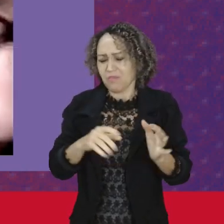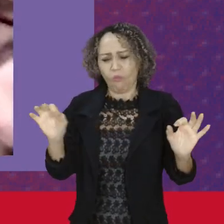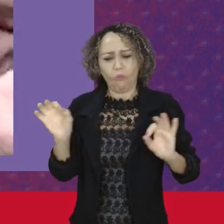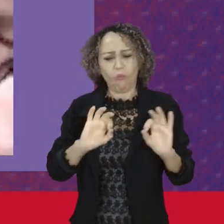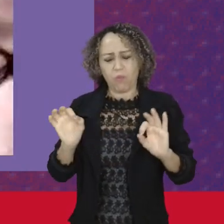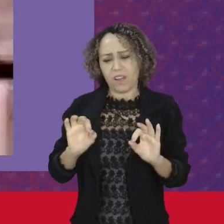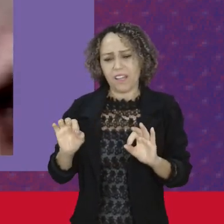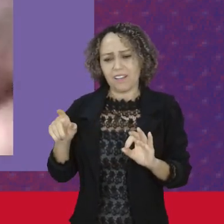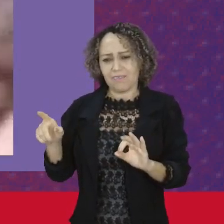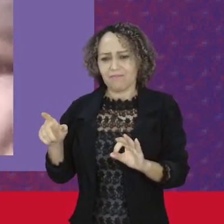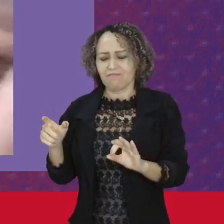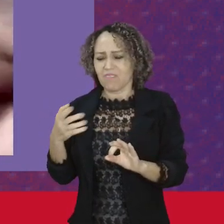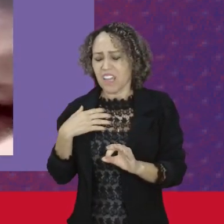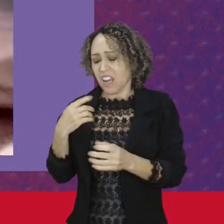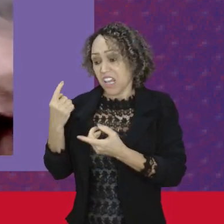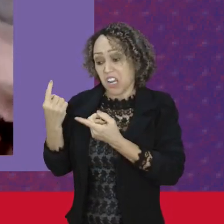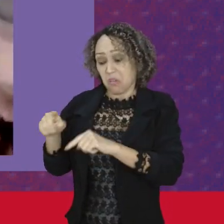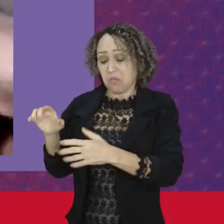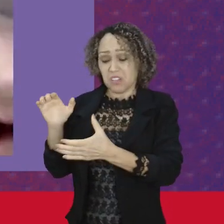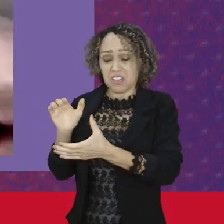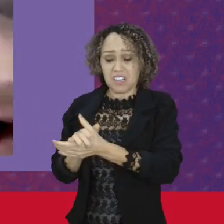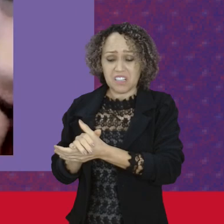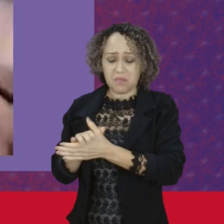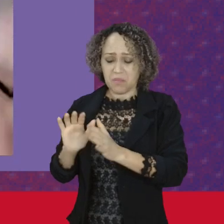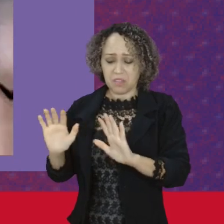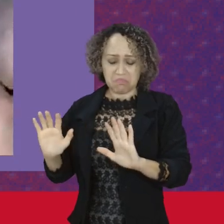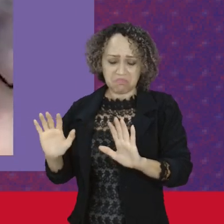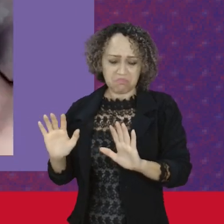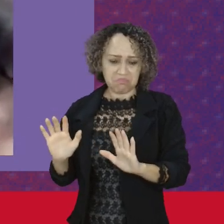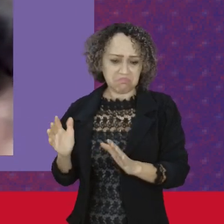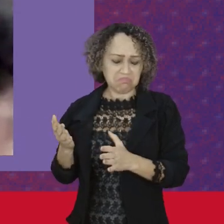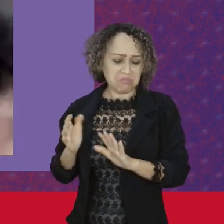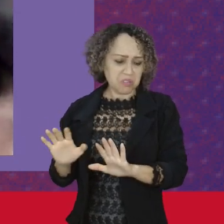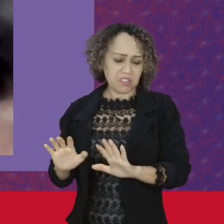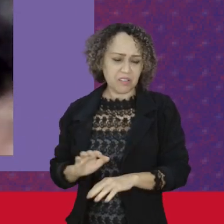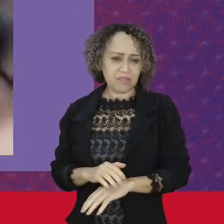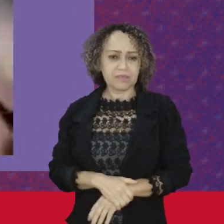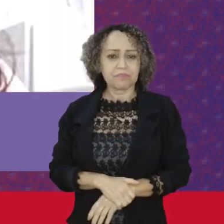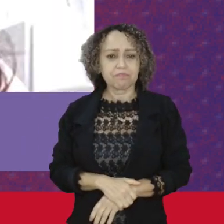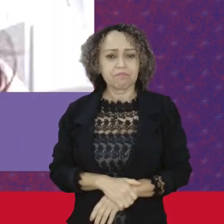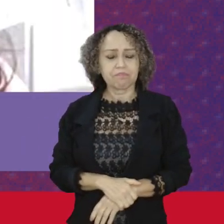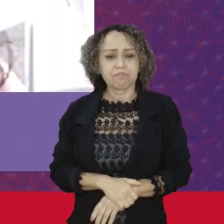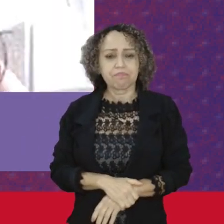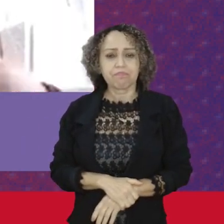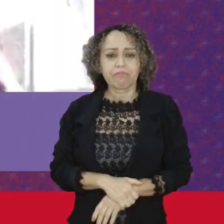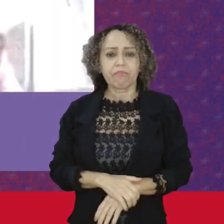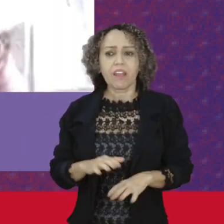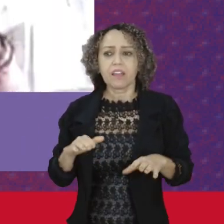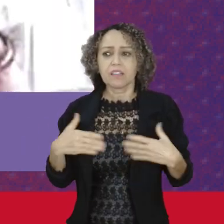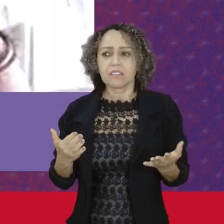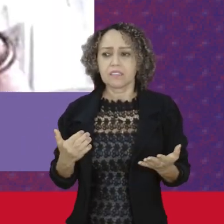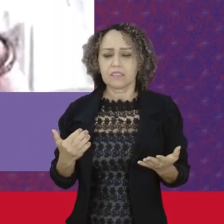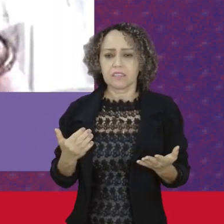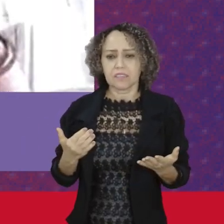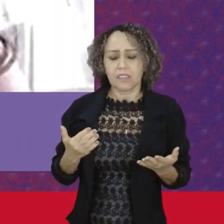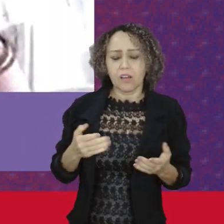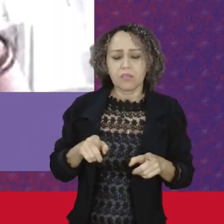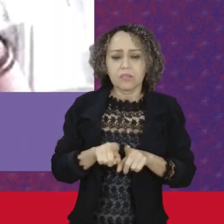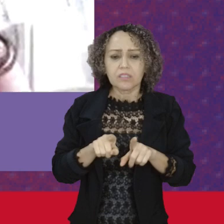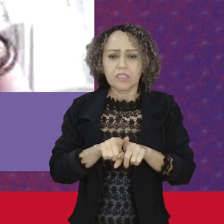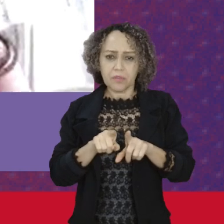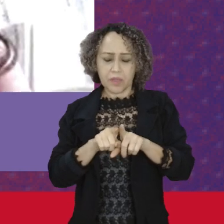influência dos anarquistas, né? É isso, Maia, obrigada. Eu queria falar da Anísia Floresta, que